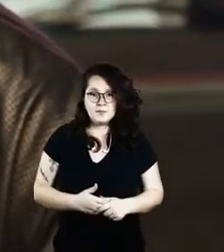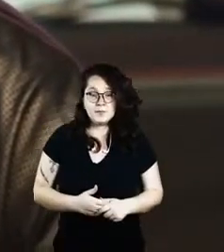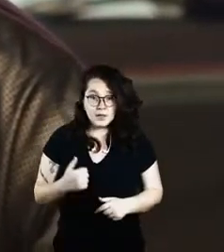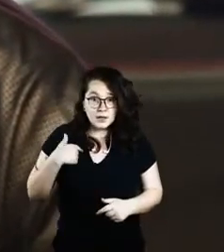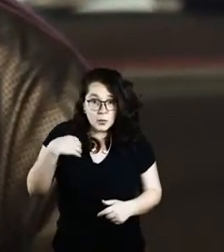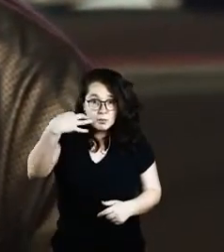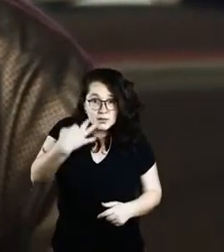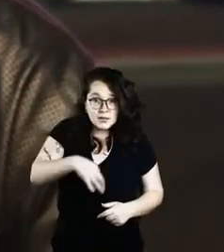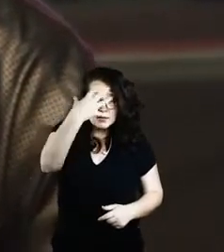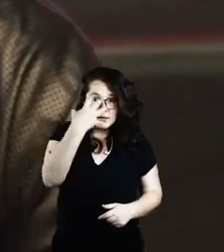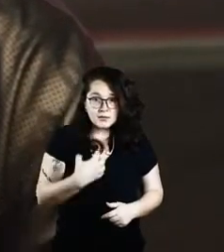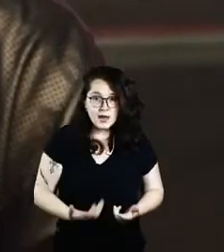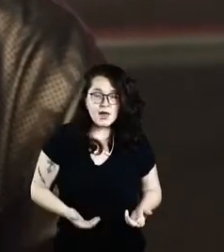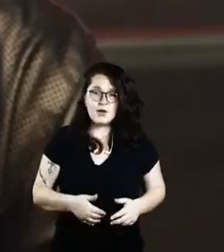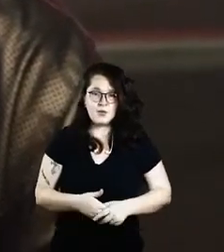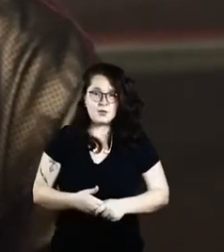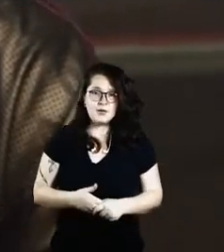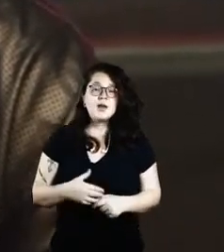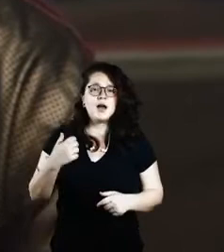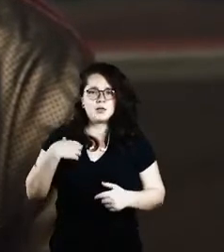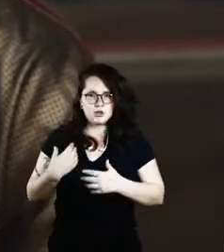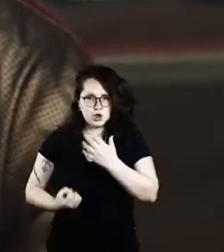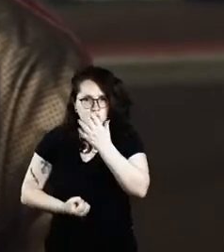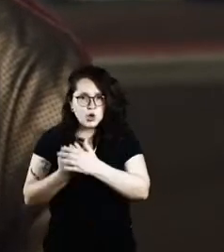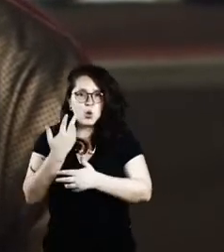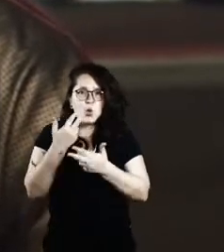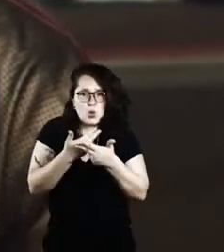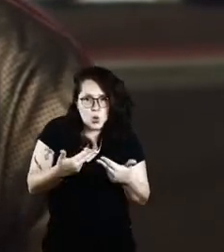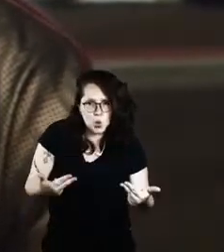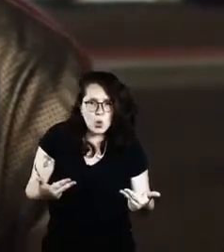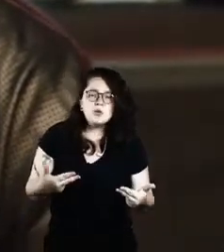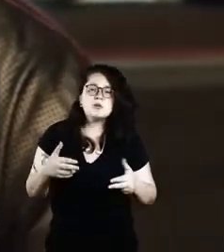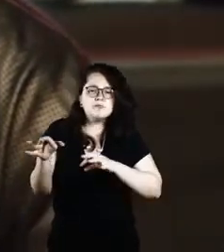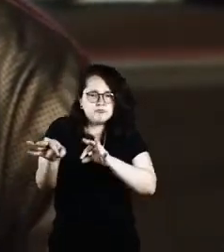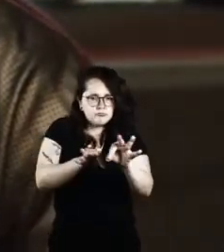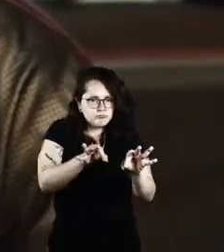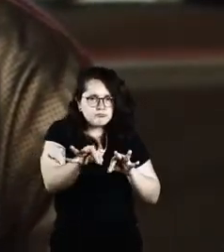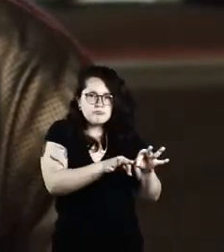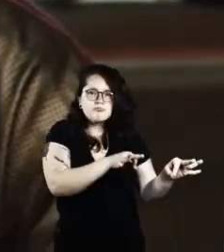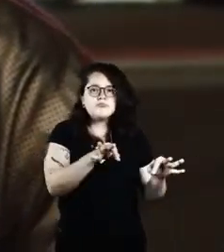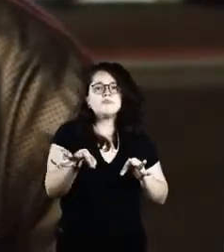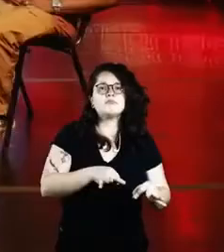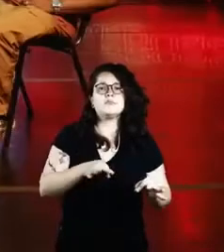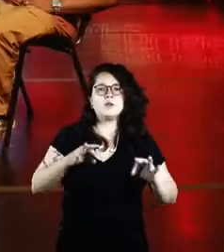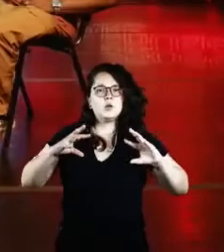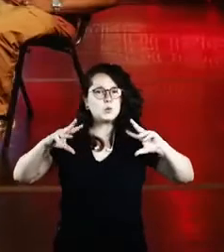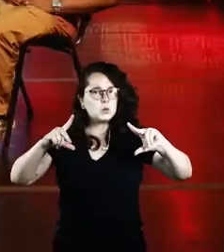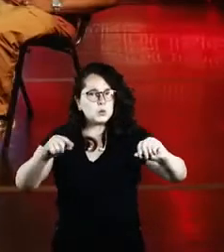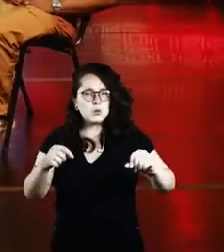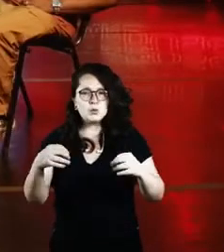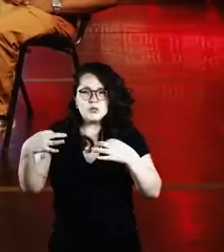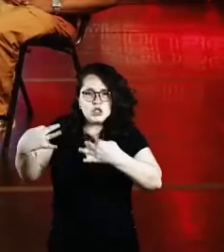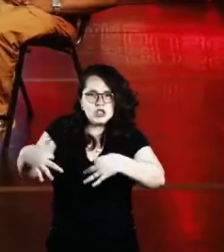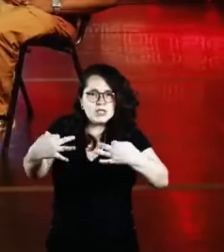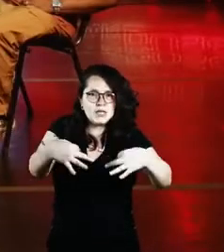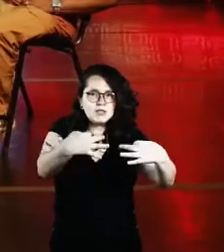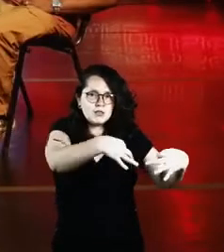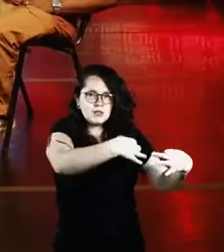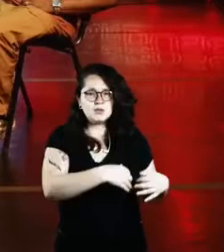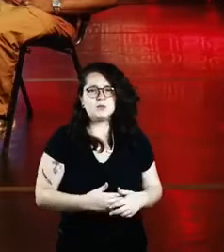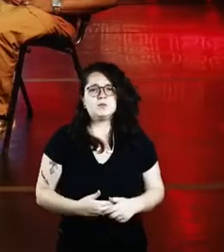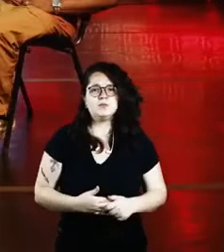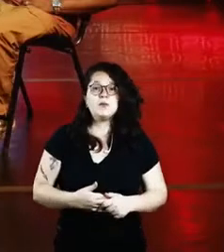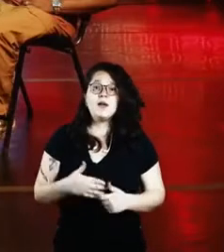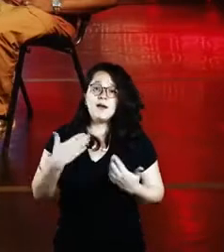negócio sério. Criamos um negócio, montamos uma firma, tiramos tudo, fizemos tudo direitinho e acho que